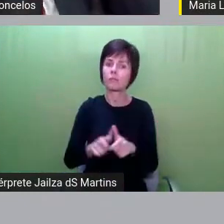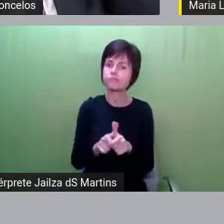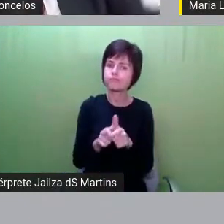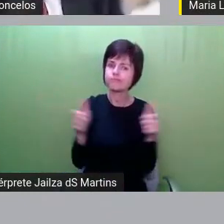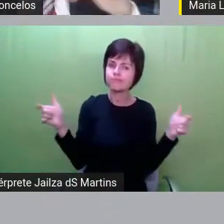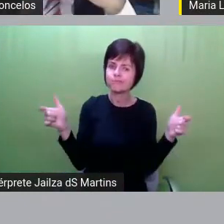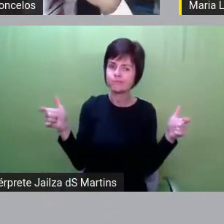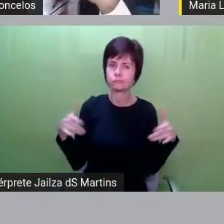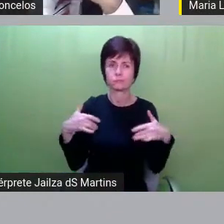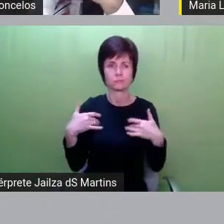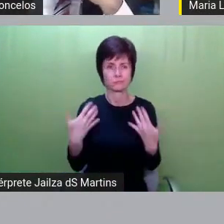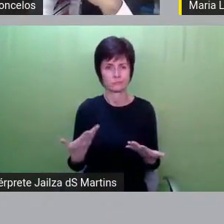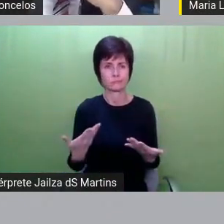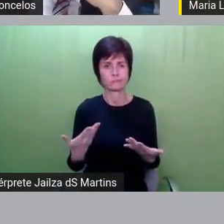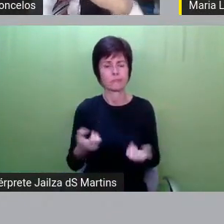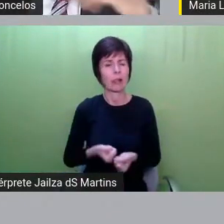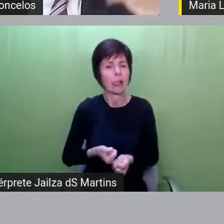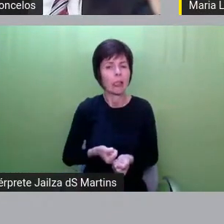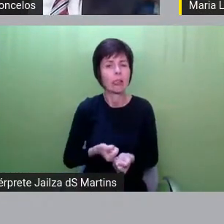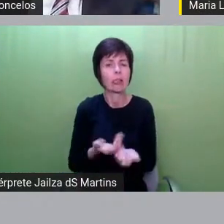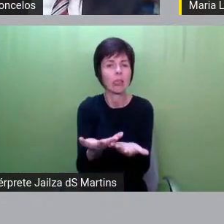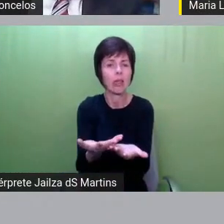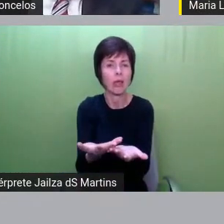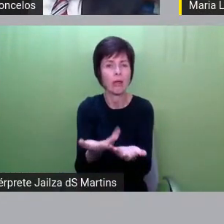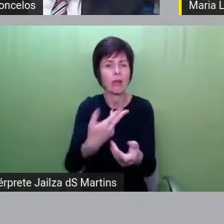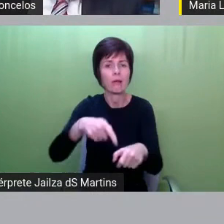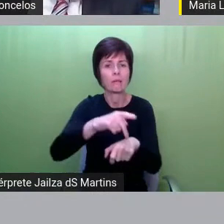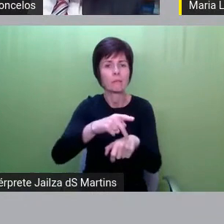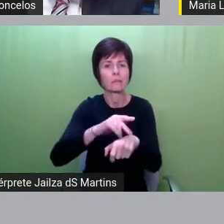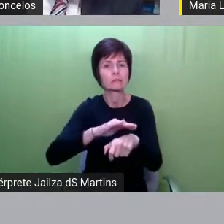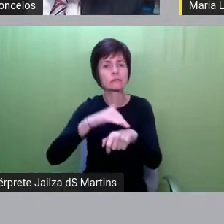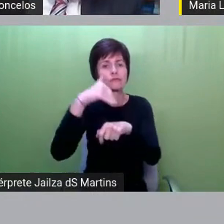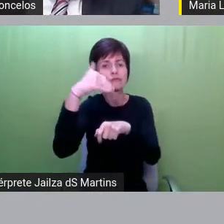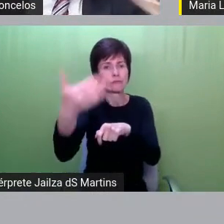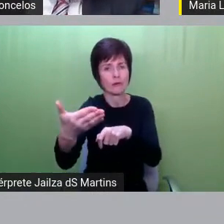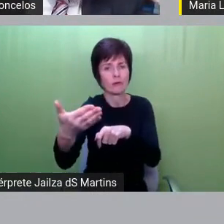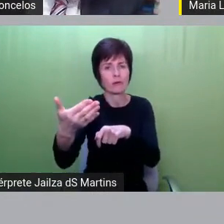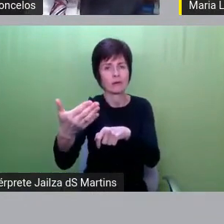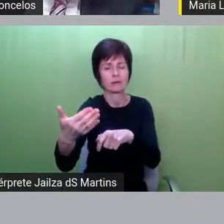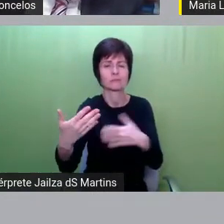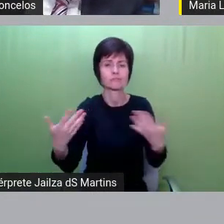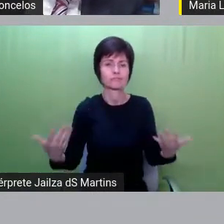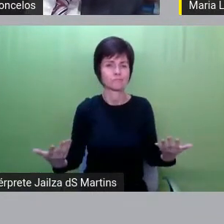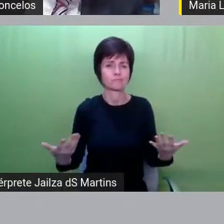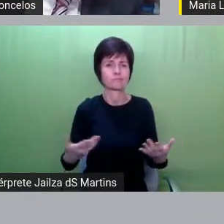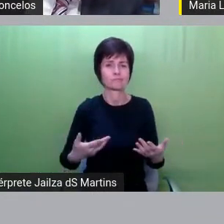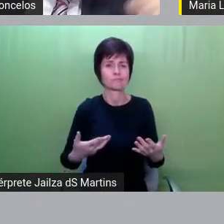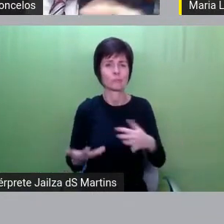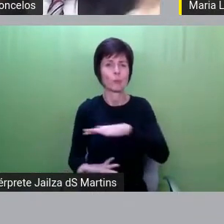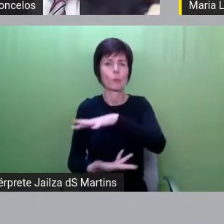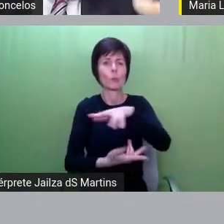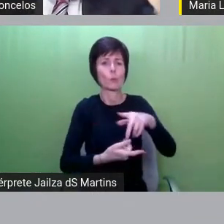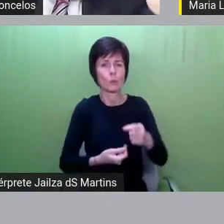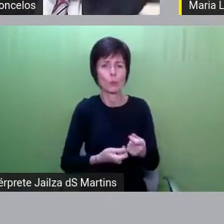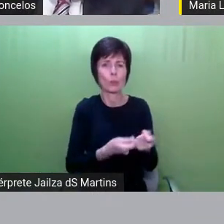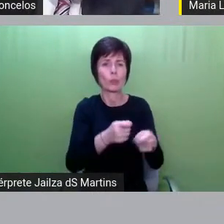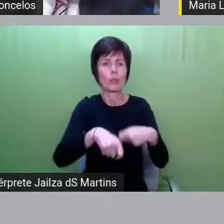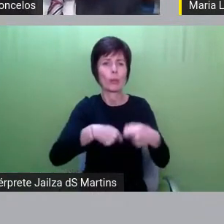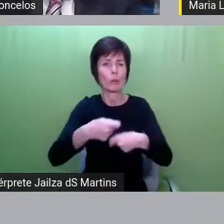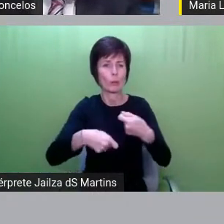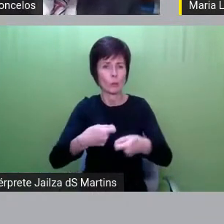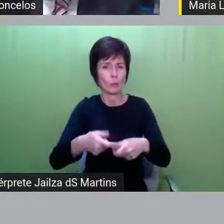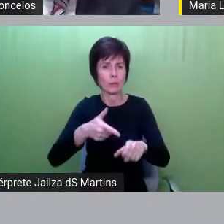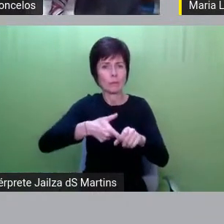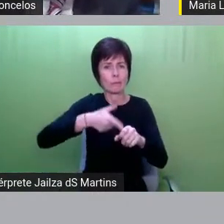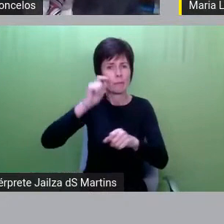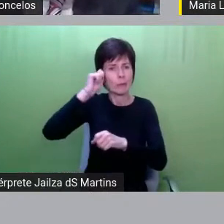paroxismo, entregue definitivamente a essas forças econômicas globais. Desestatização do petróleo,